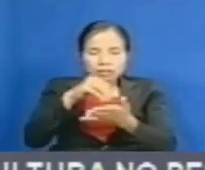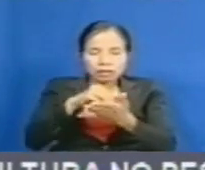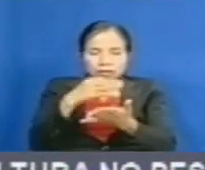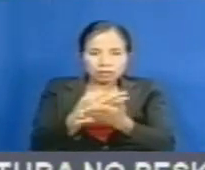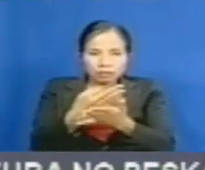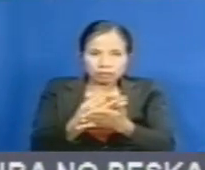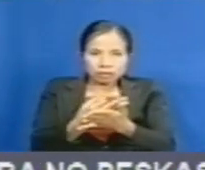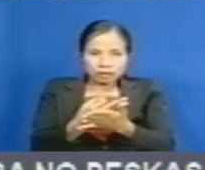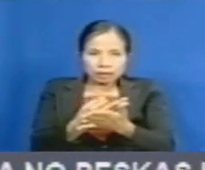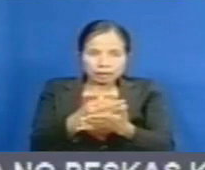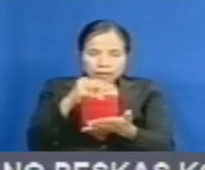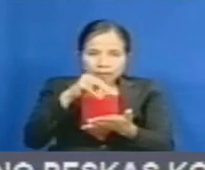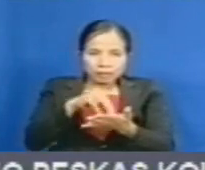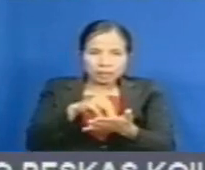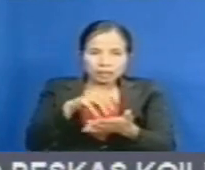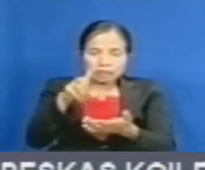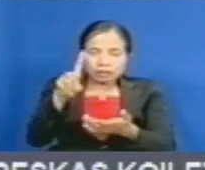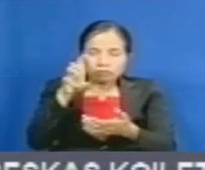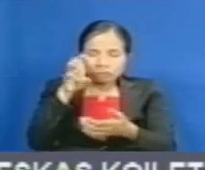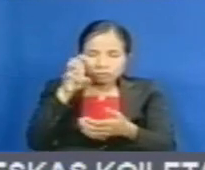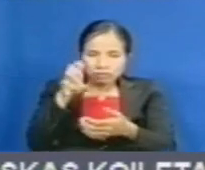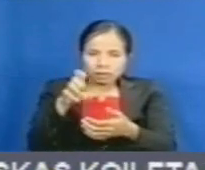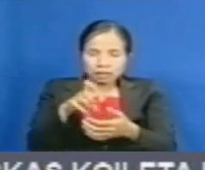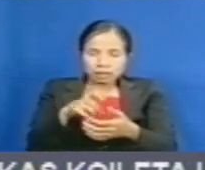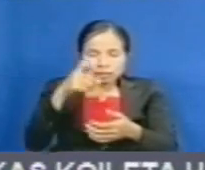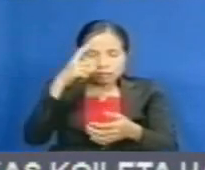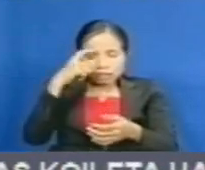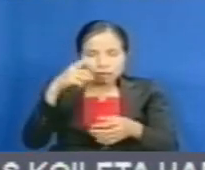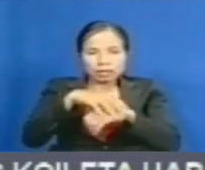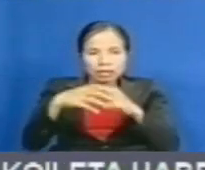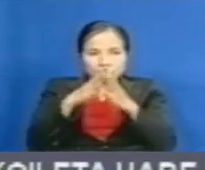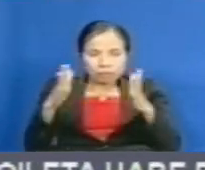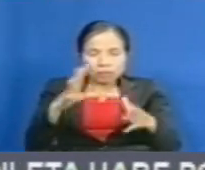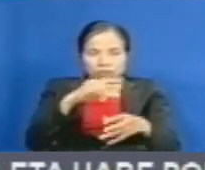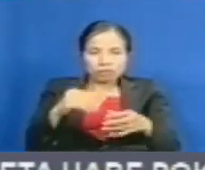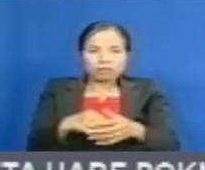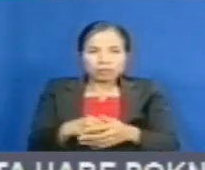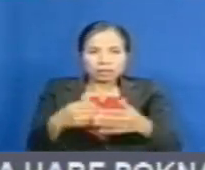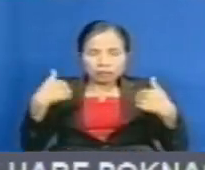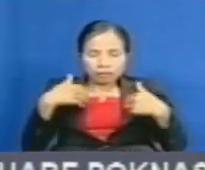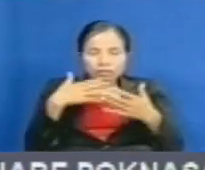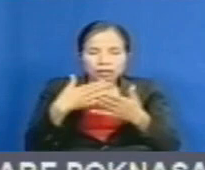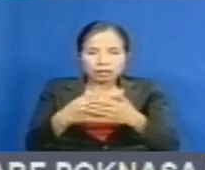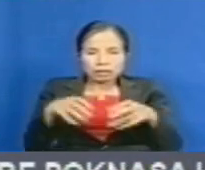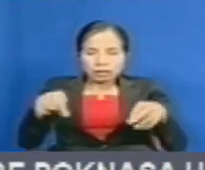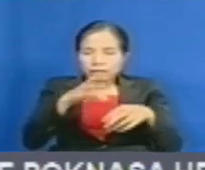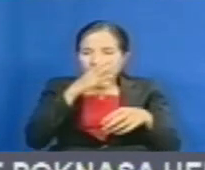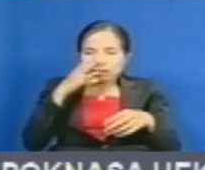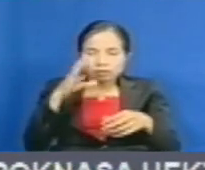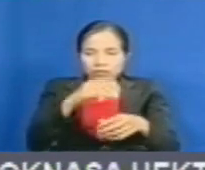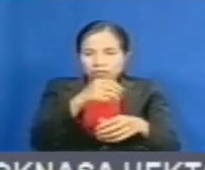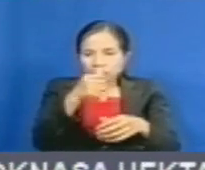osan dólar americano milhão atusi de resin tamba rai bot no mosa e potência ba setor agrícola no